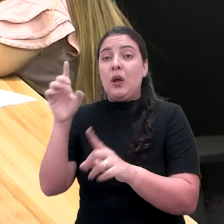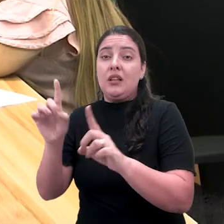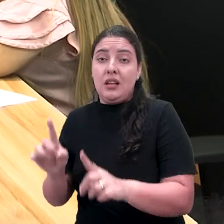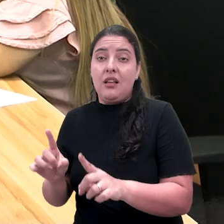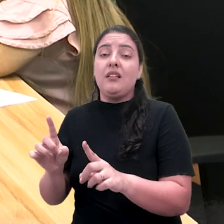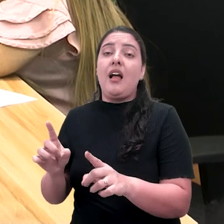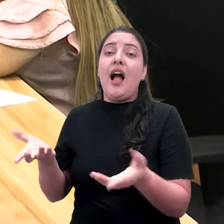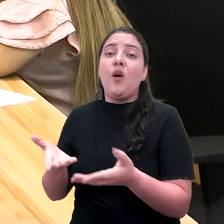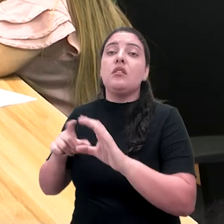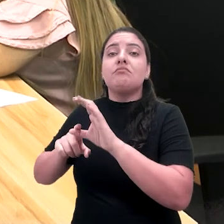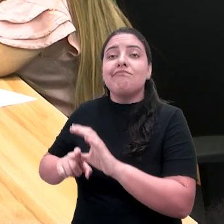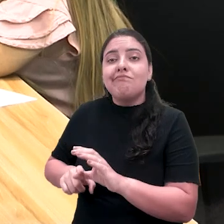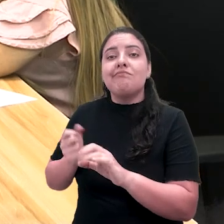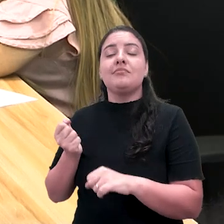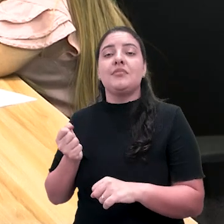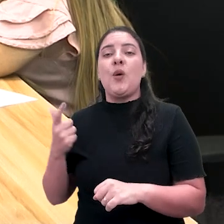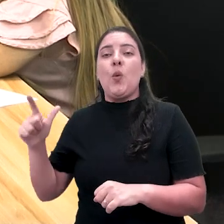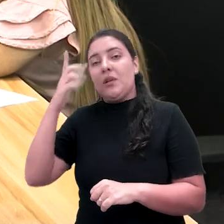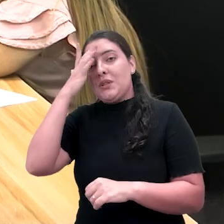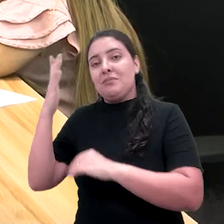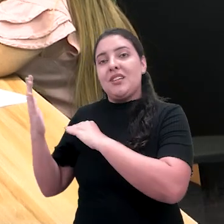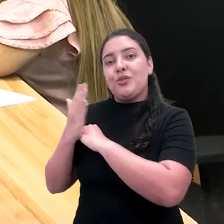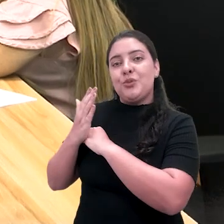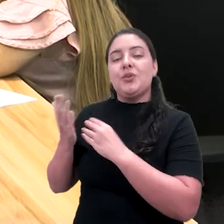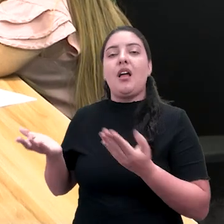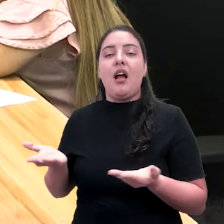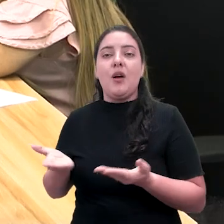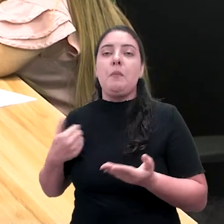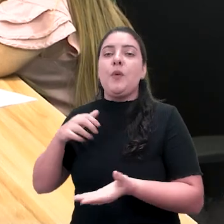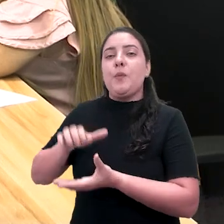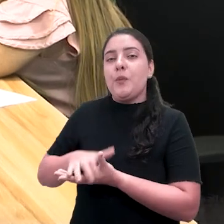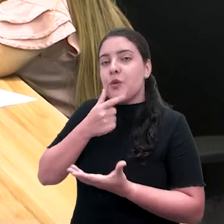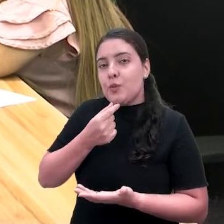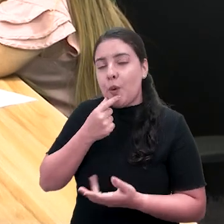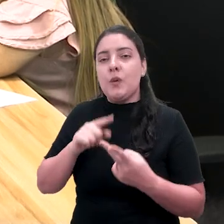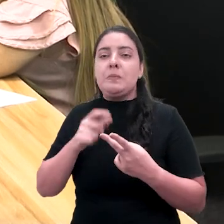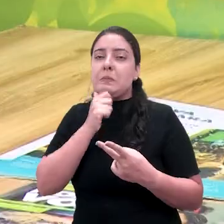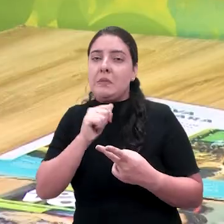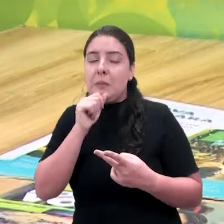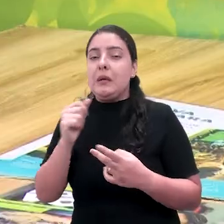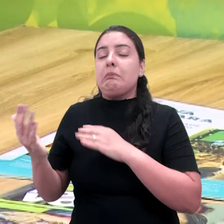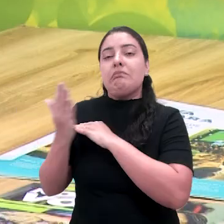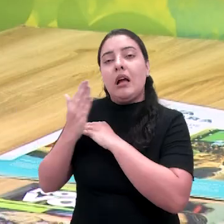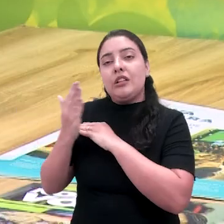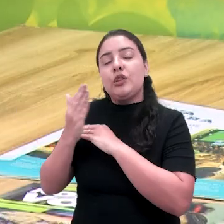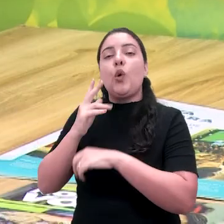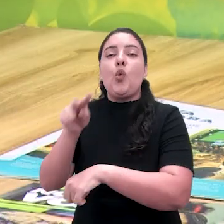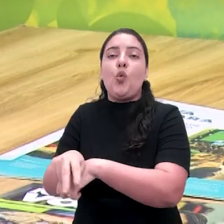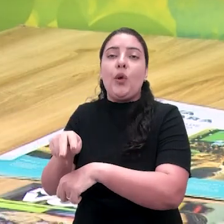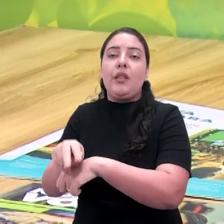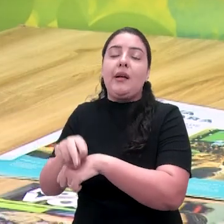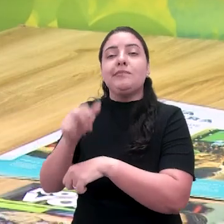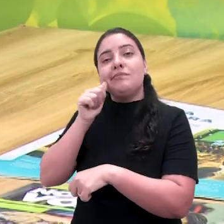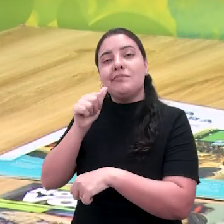de interdependência, de depender de outra pessoa, né? Do meu esposo, da minha mãe, de alguém para me auxiliar nesses cuidados com